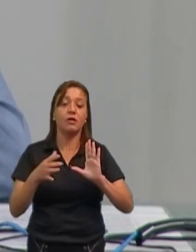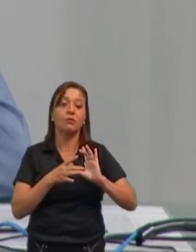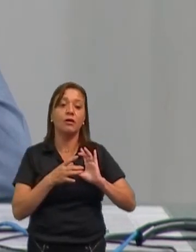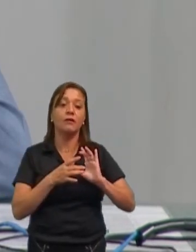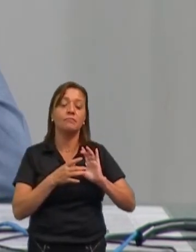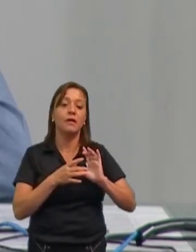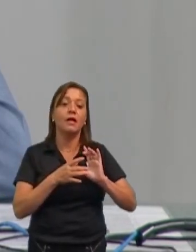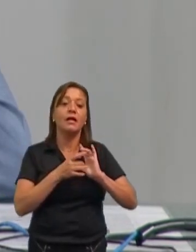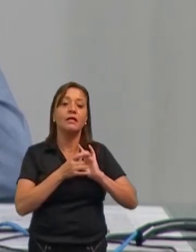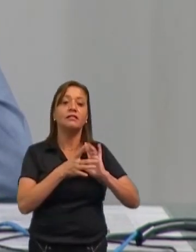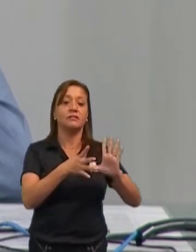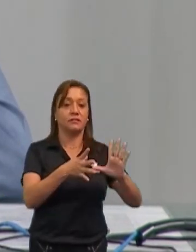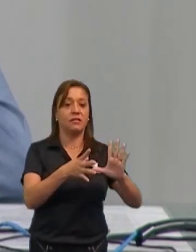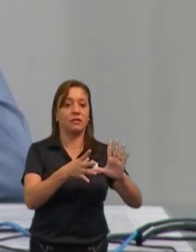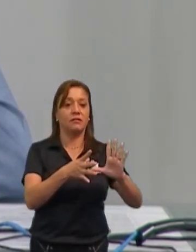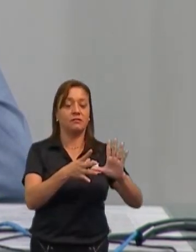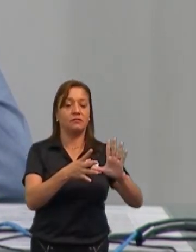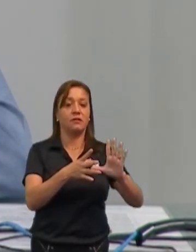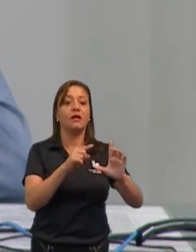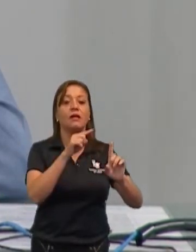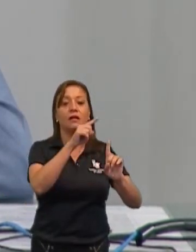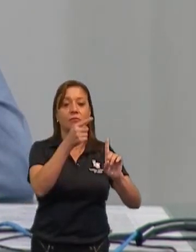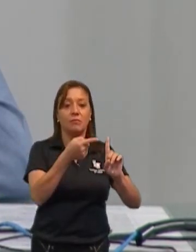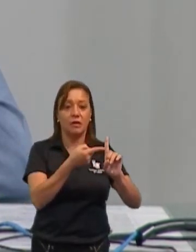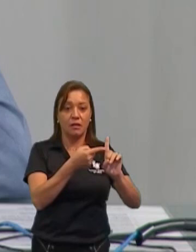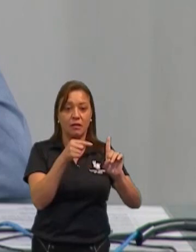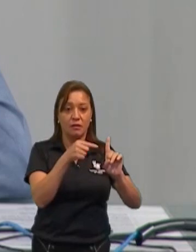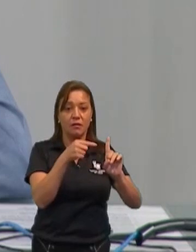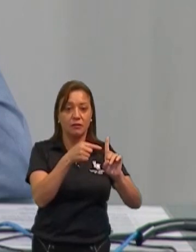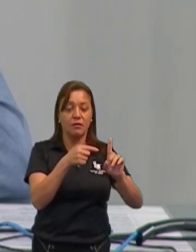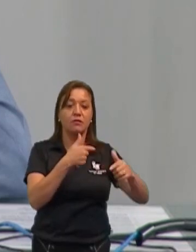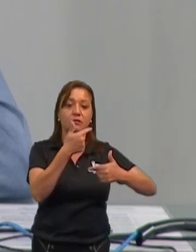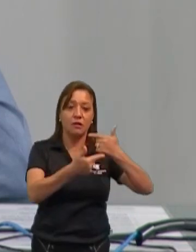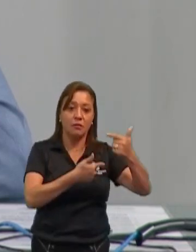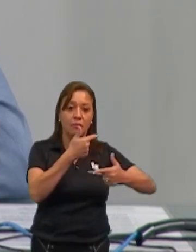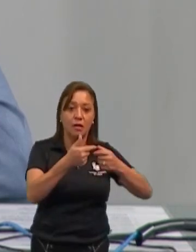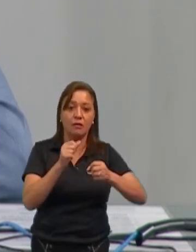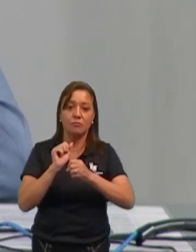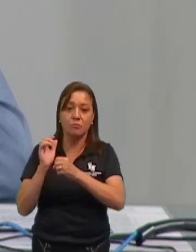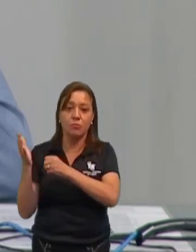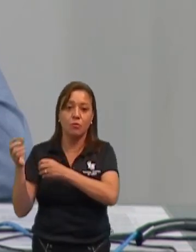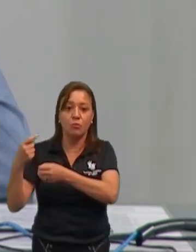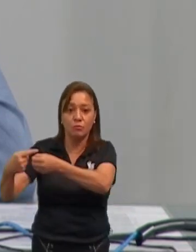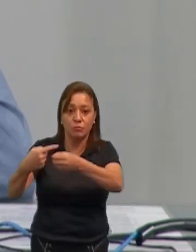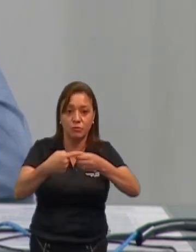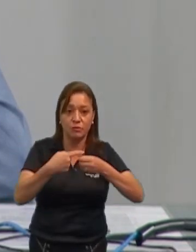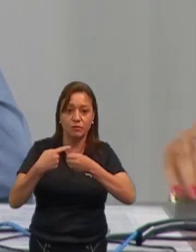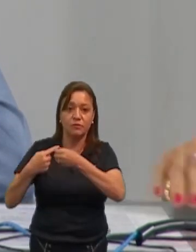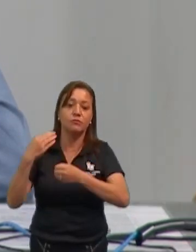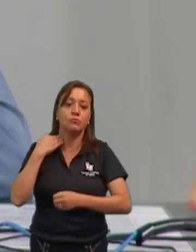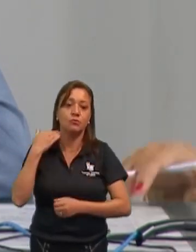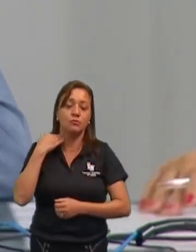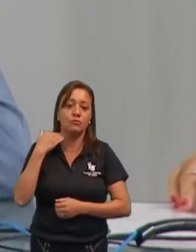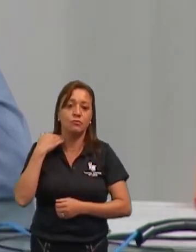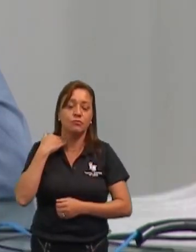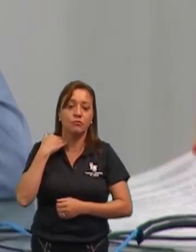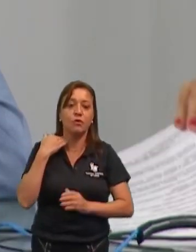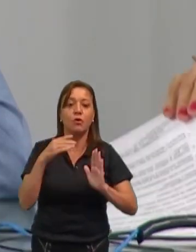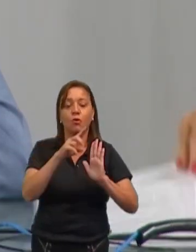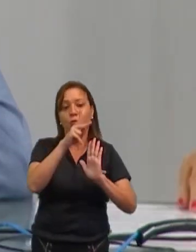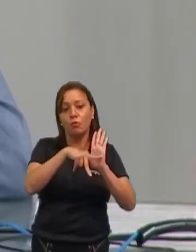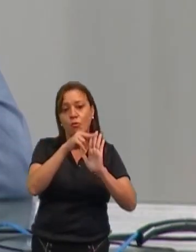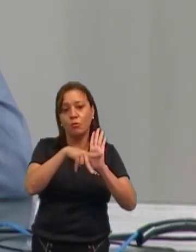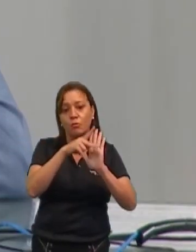das trabalhadoras de empresas terceirizadas contratadas pelo município de Juiz de Fora. Proposição para a lei número 9-2021,